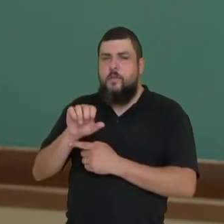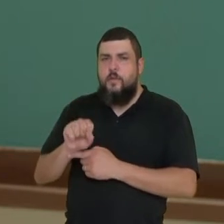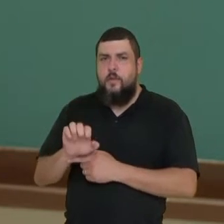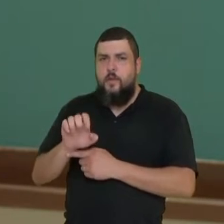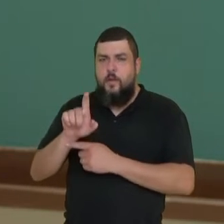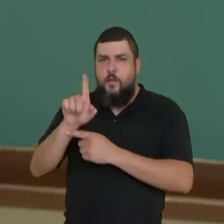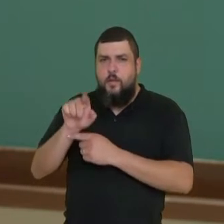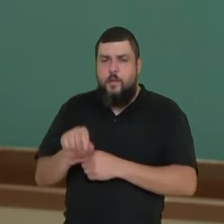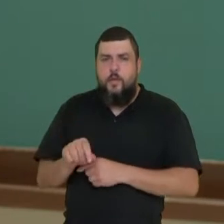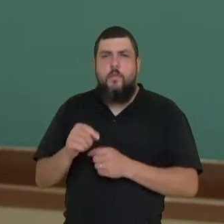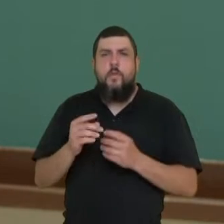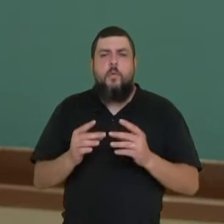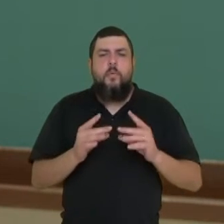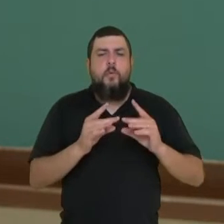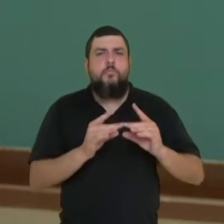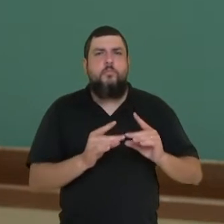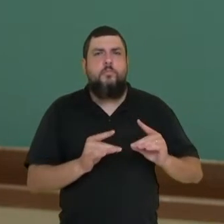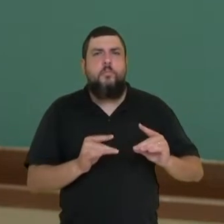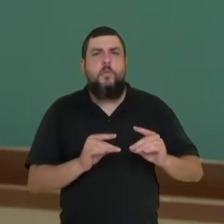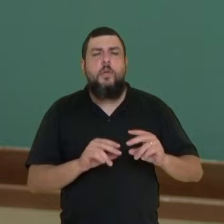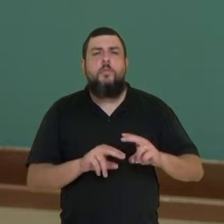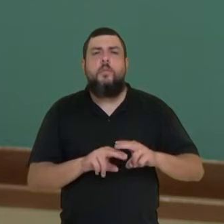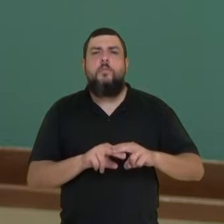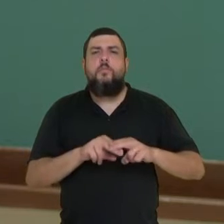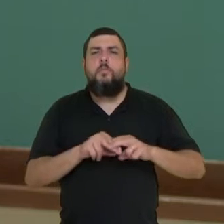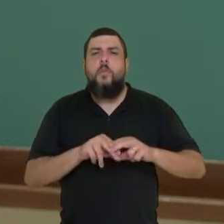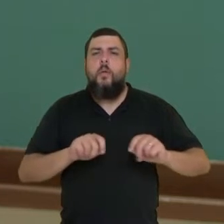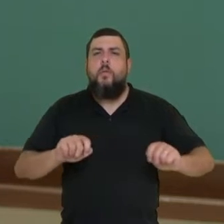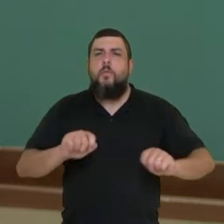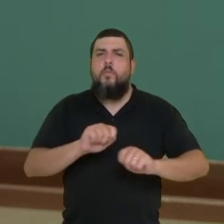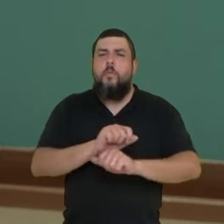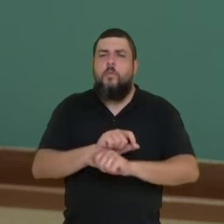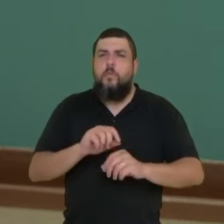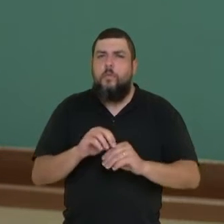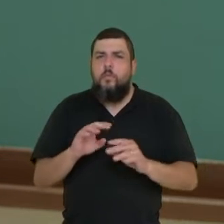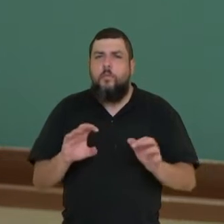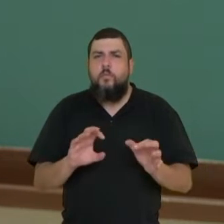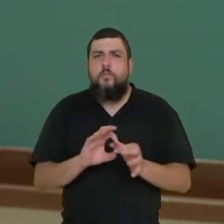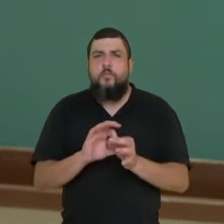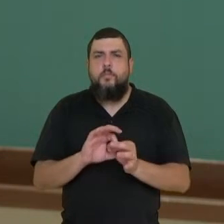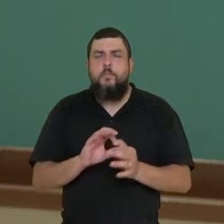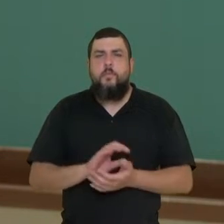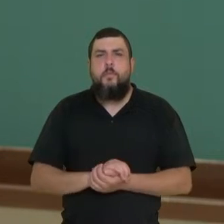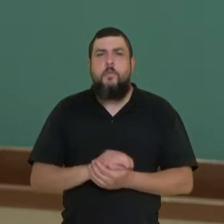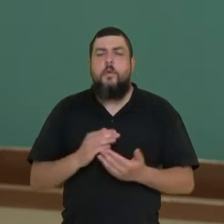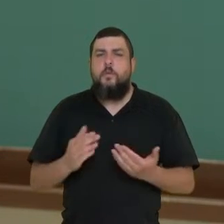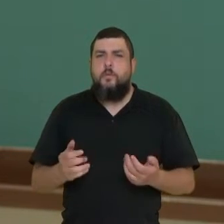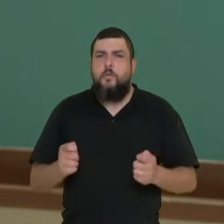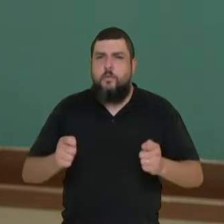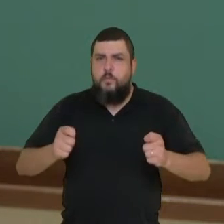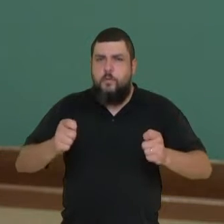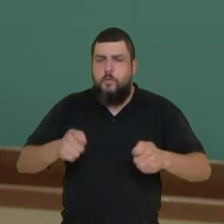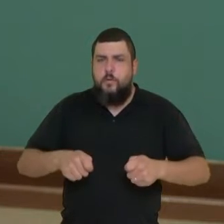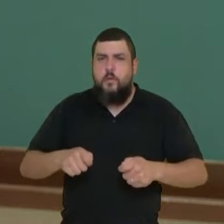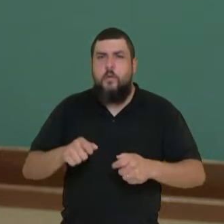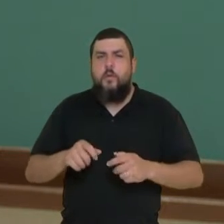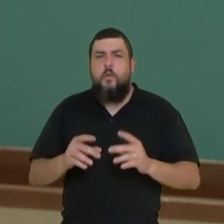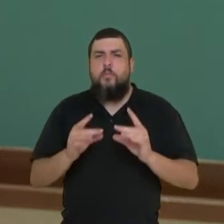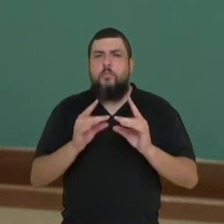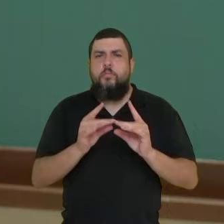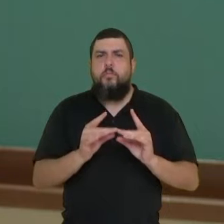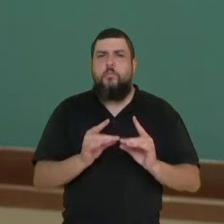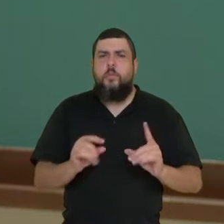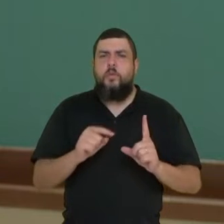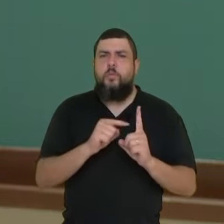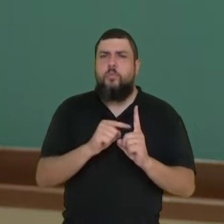compostos formados através de ligação iônica. E a ligação iônica dá para eles pontos de ebulição e fusão muito altos.